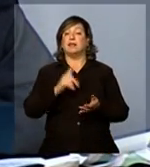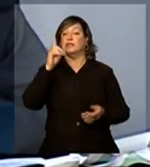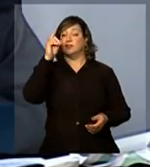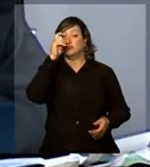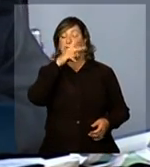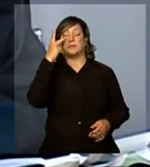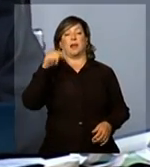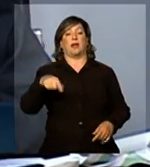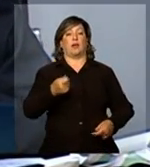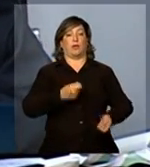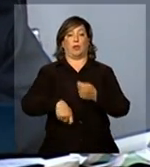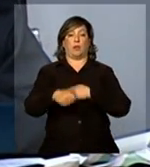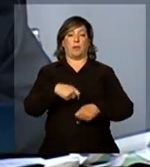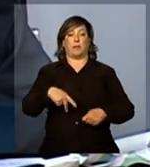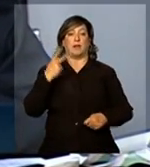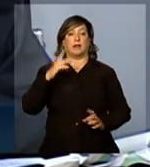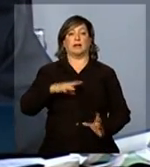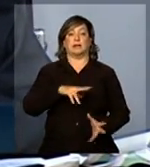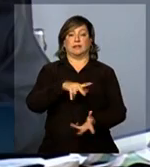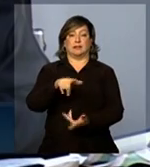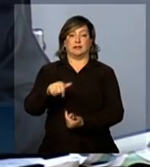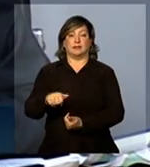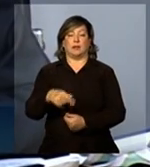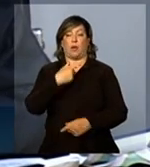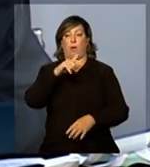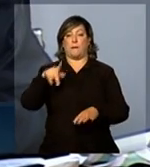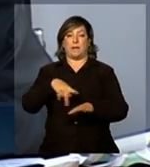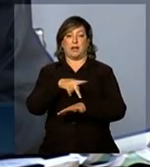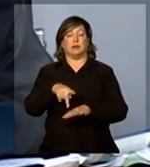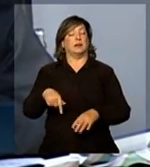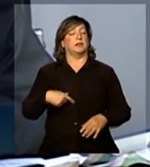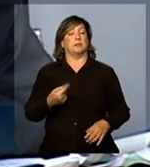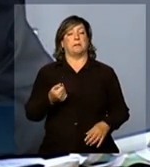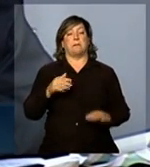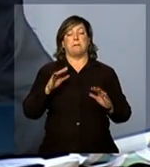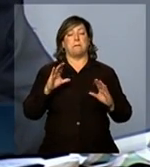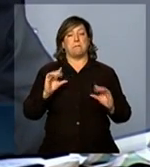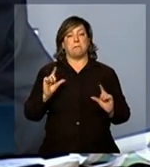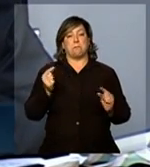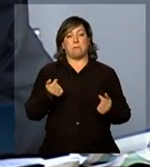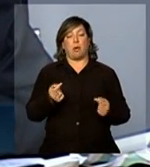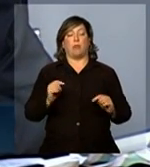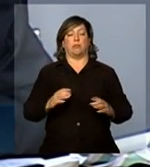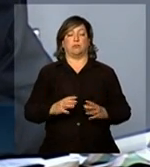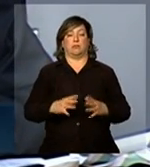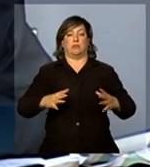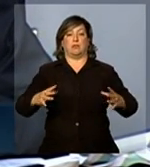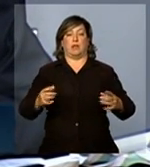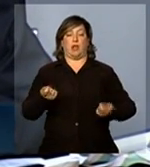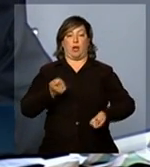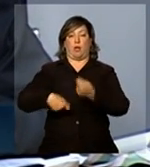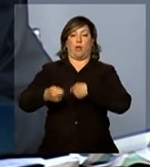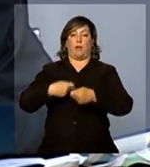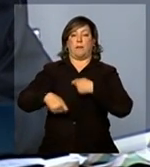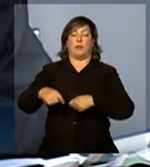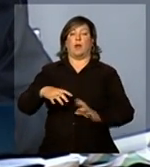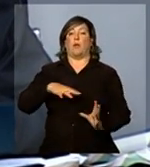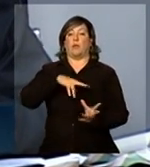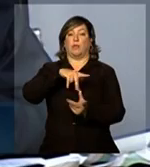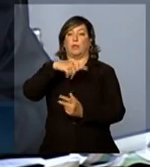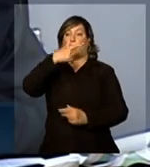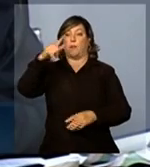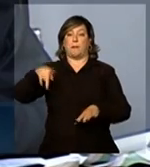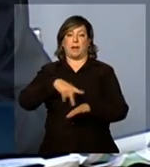economia internacional. Foi um ano de baixo crescimento da economia internacional, deve ter